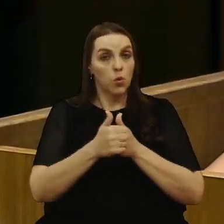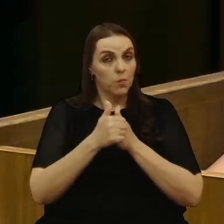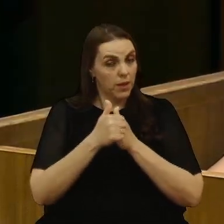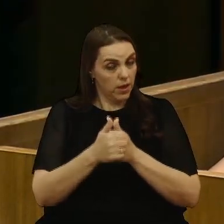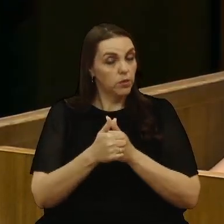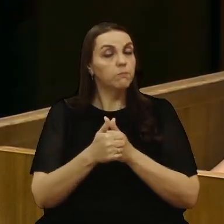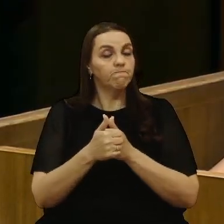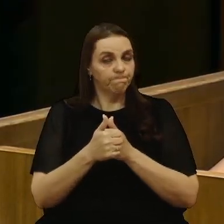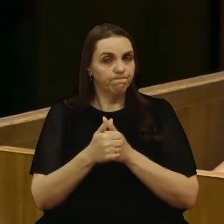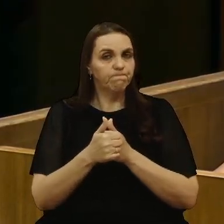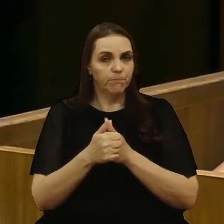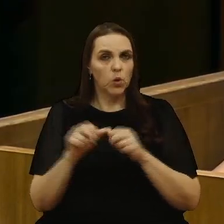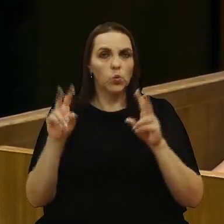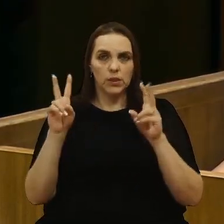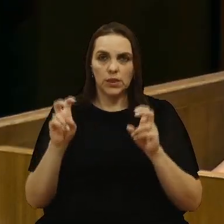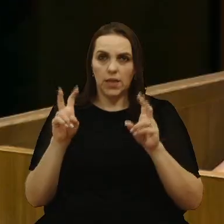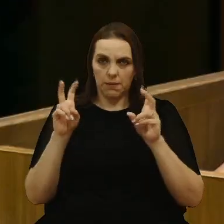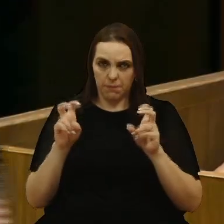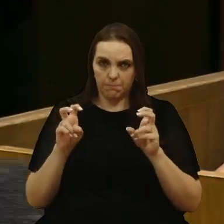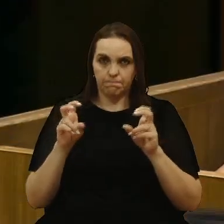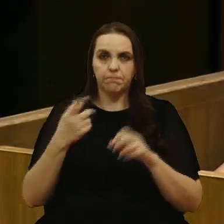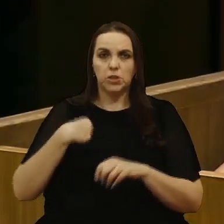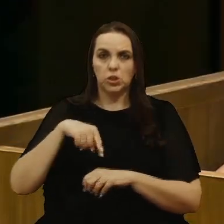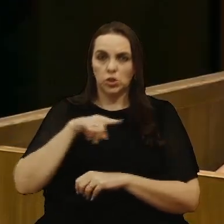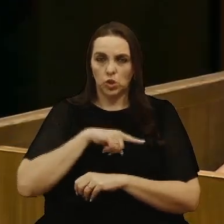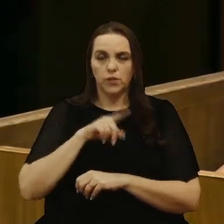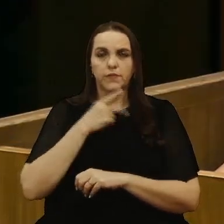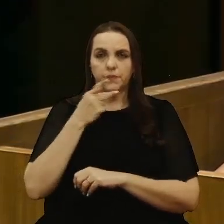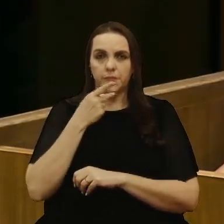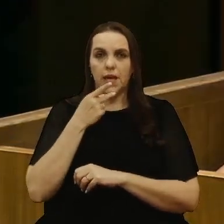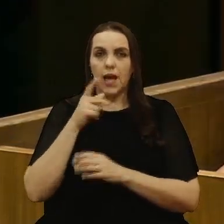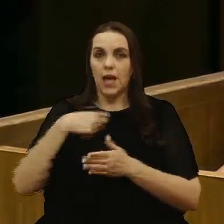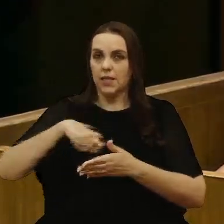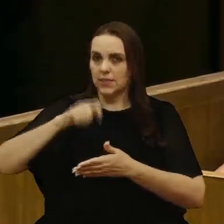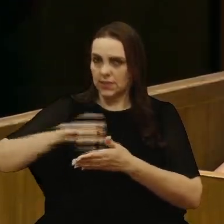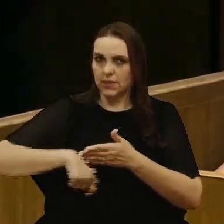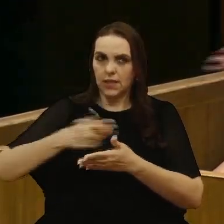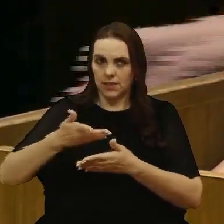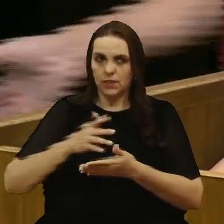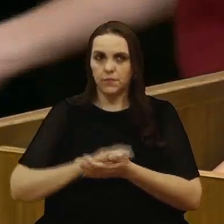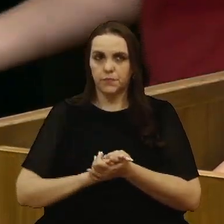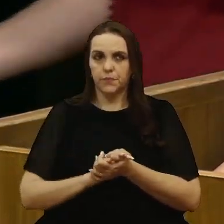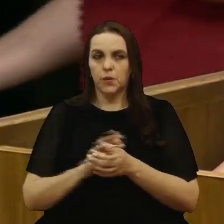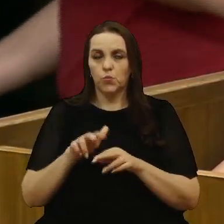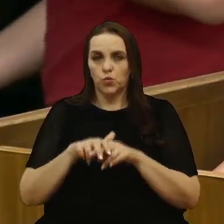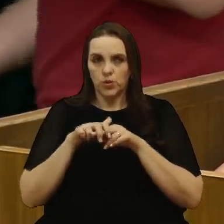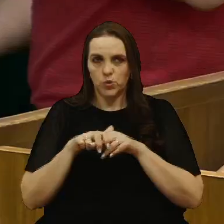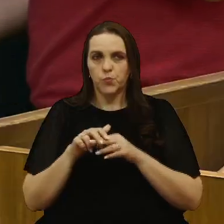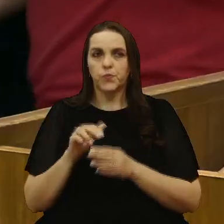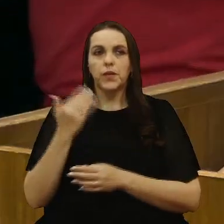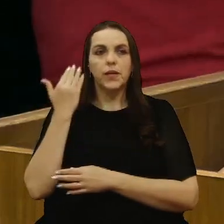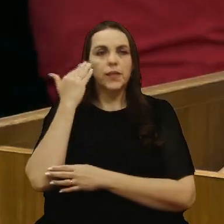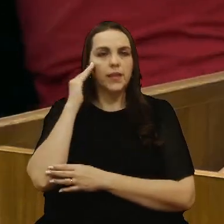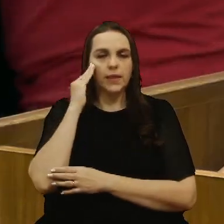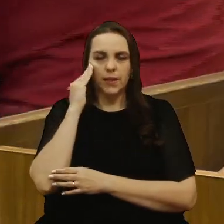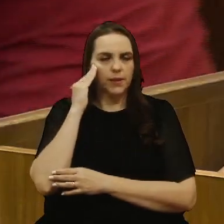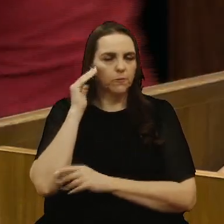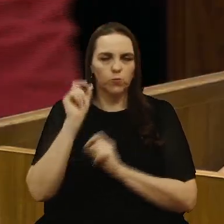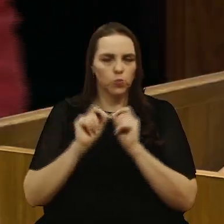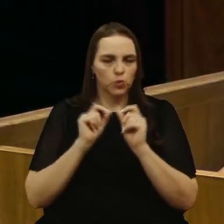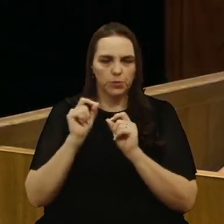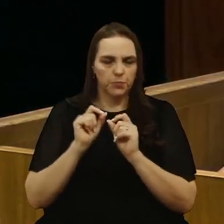bastante esse tema e prontamente a gente disse que assinava por isso, por entender